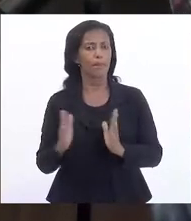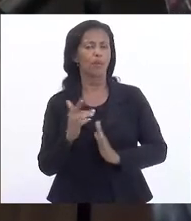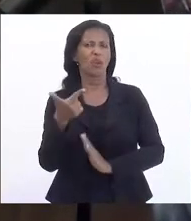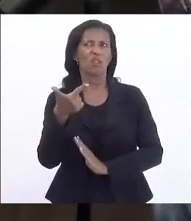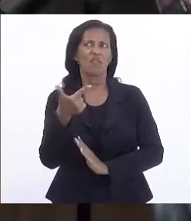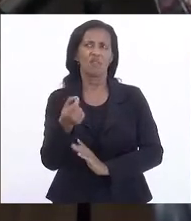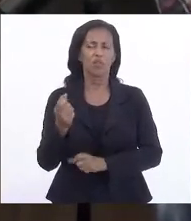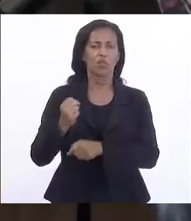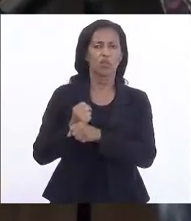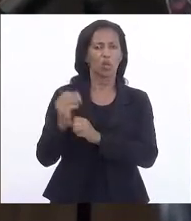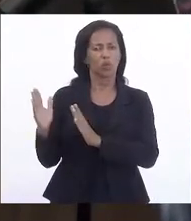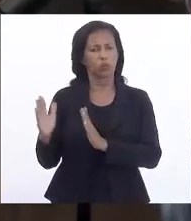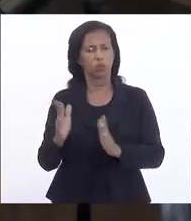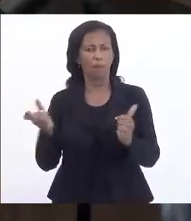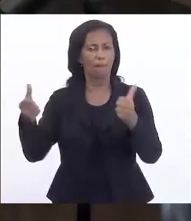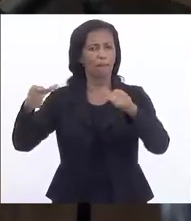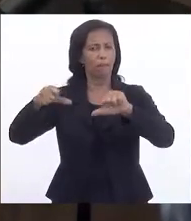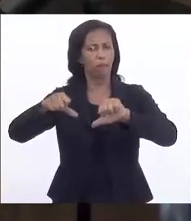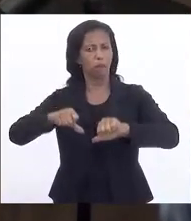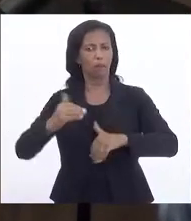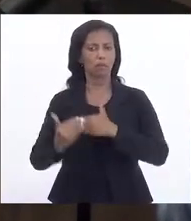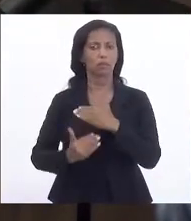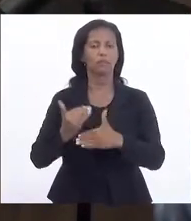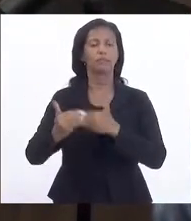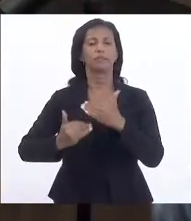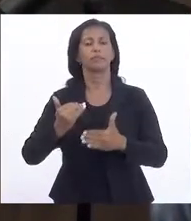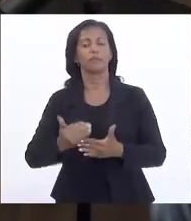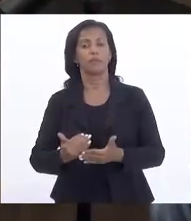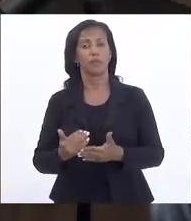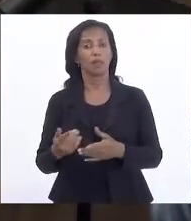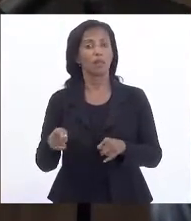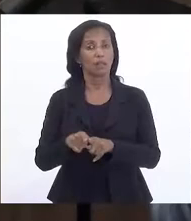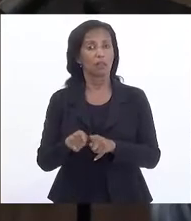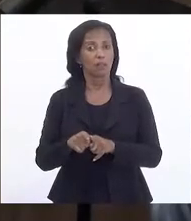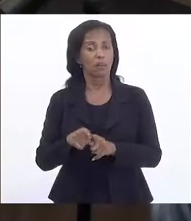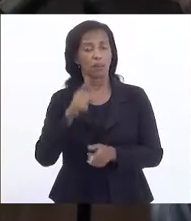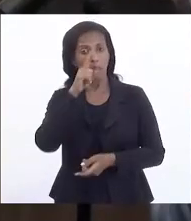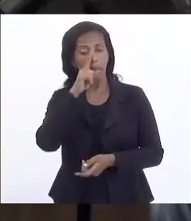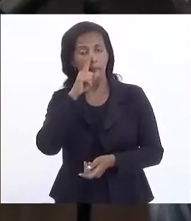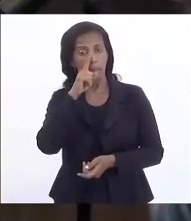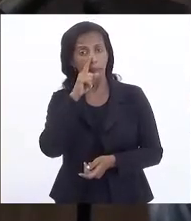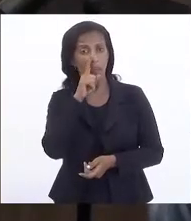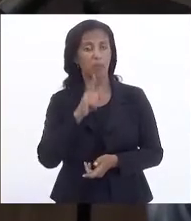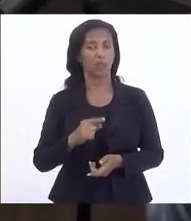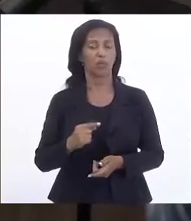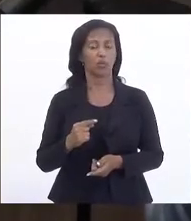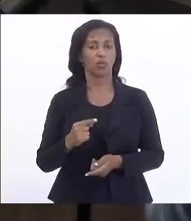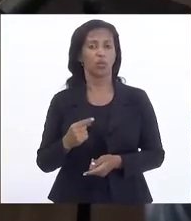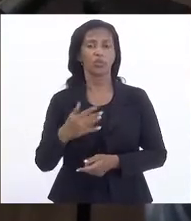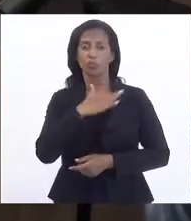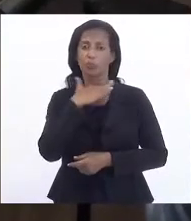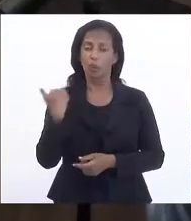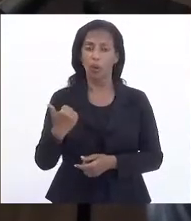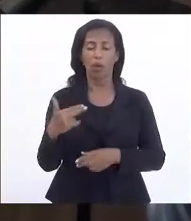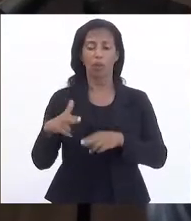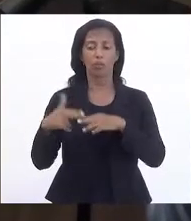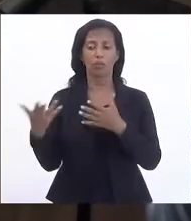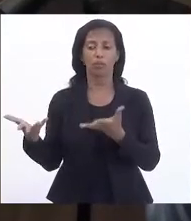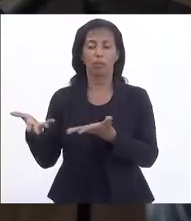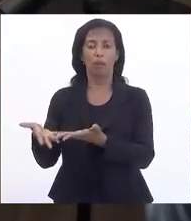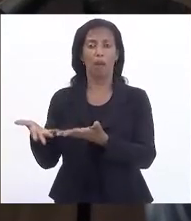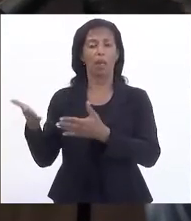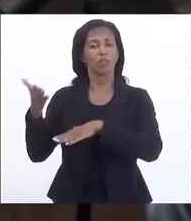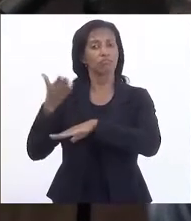anos com agravamento desse processo inclusive com risco de morte por parte dos